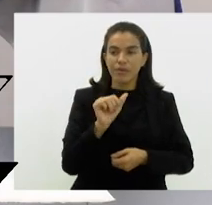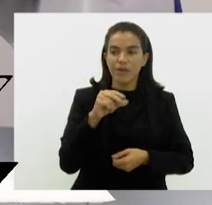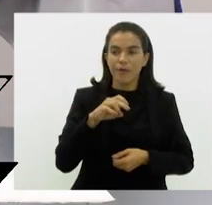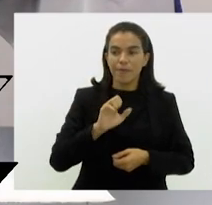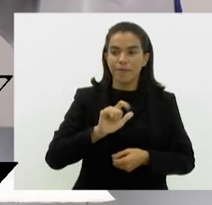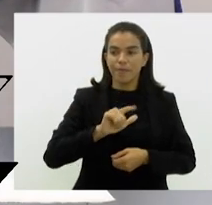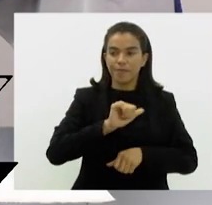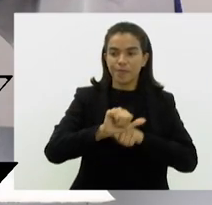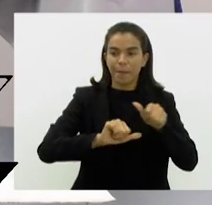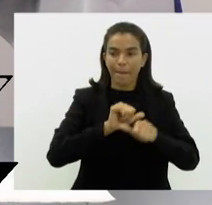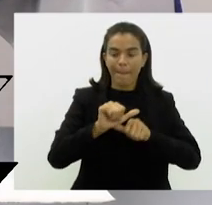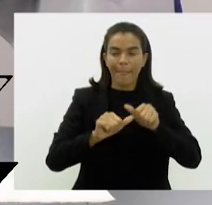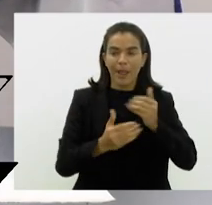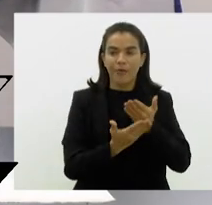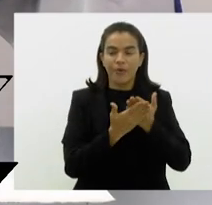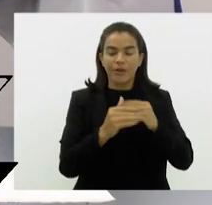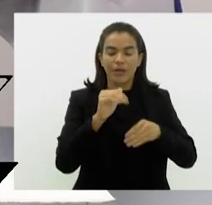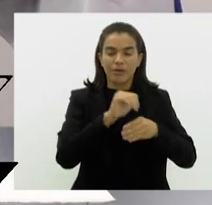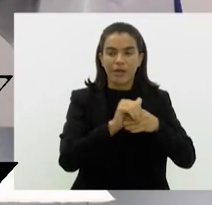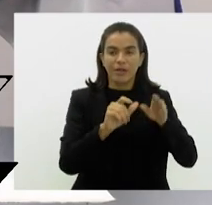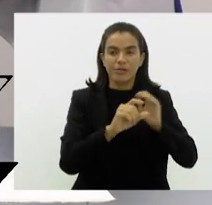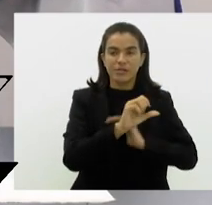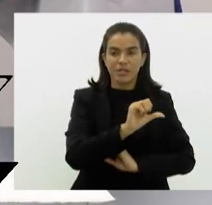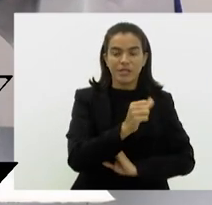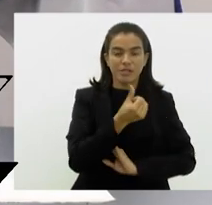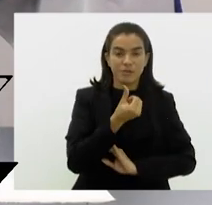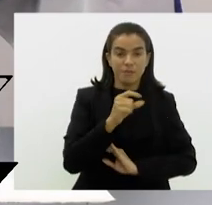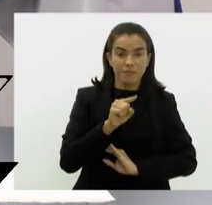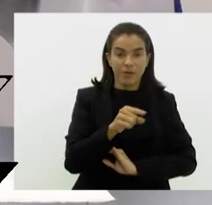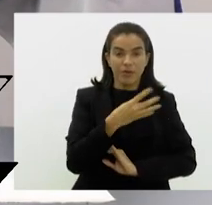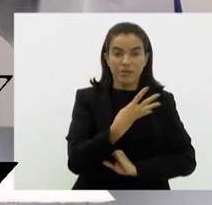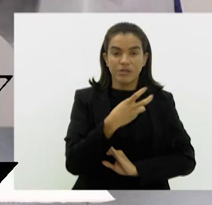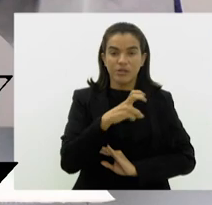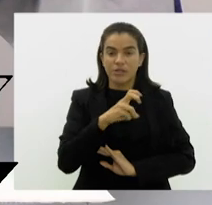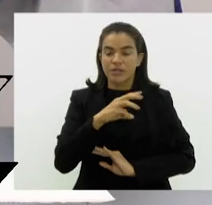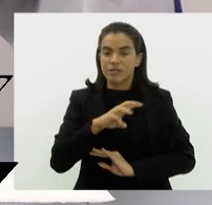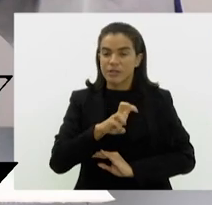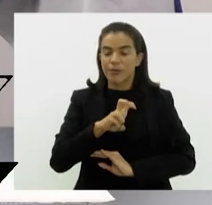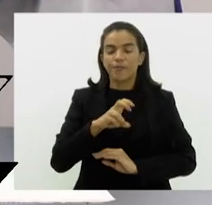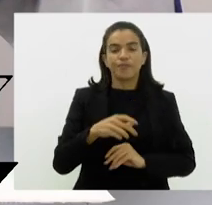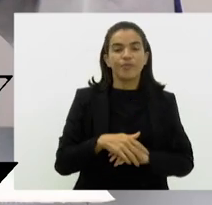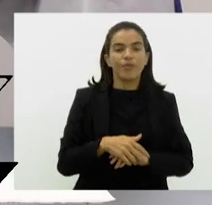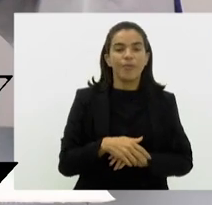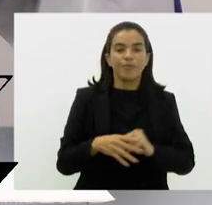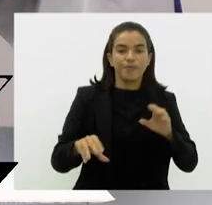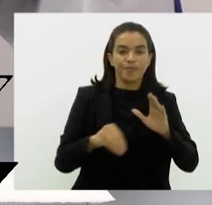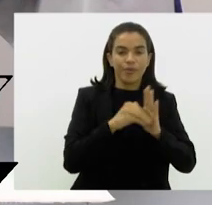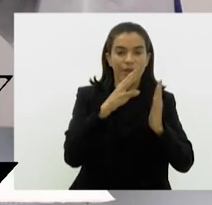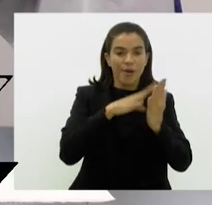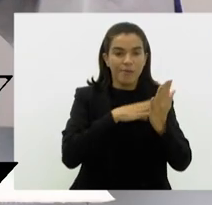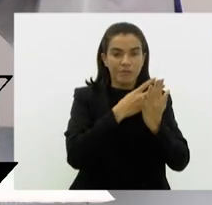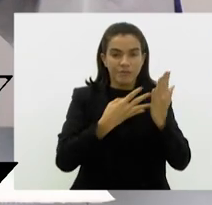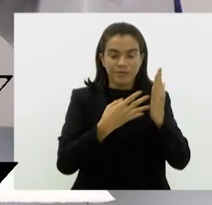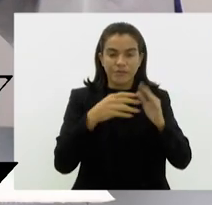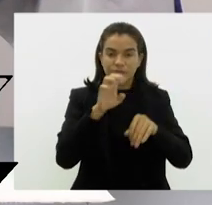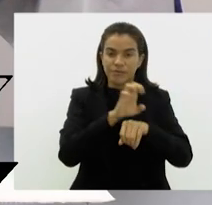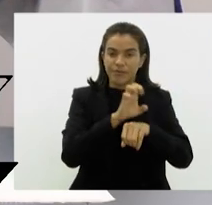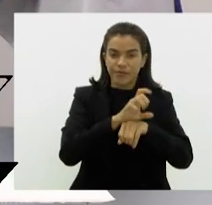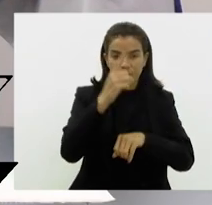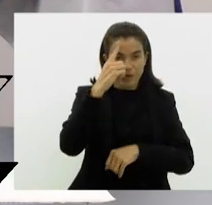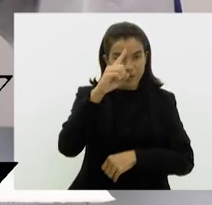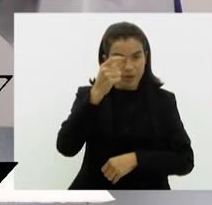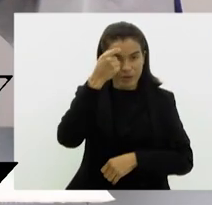Librelon, que altera o anexo da Lei 5.645, de 6 de janeiro de 2010, incluindo no calendário oficial do Estado do Rio de Janeiro o Dia